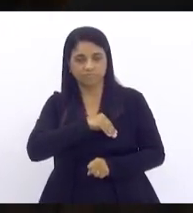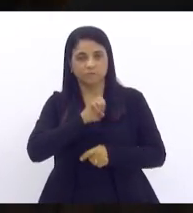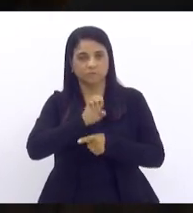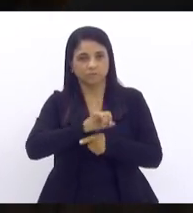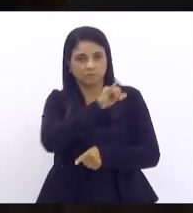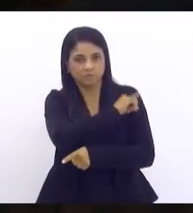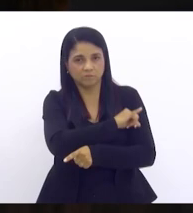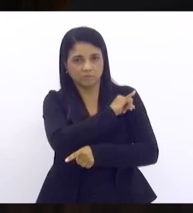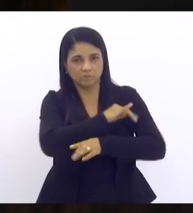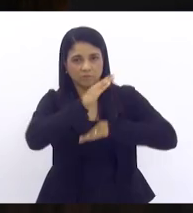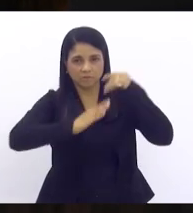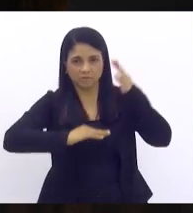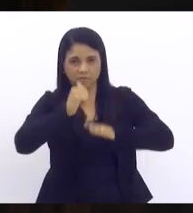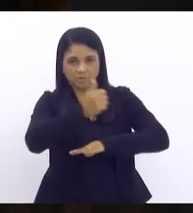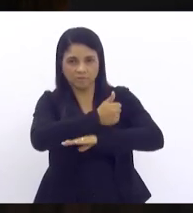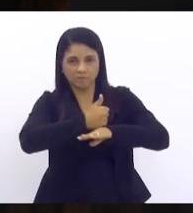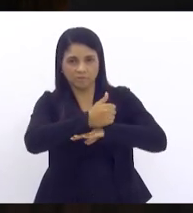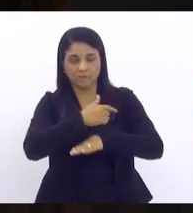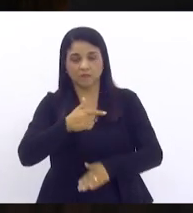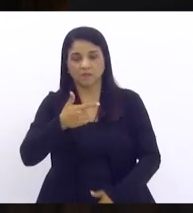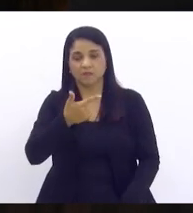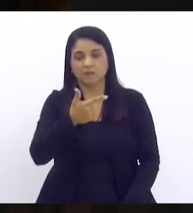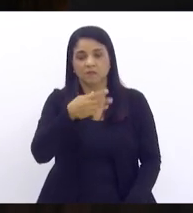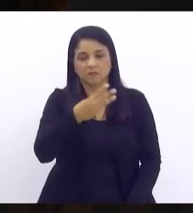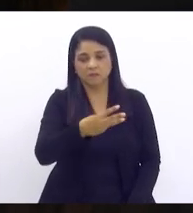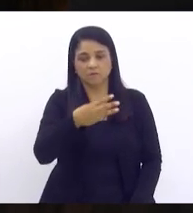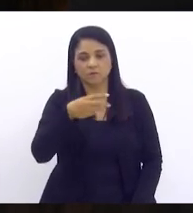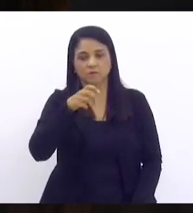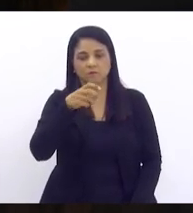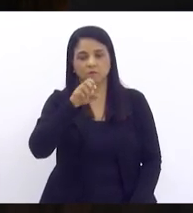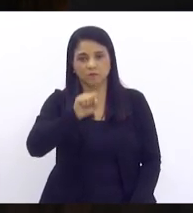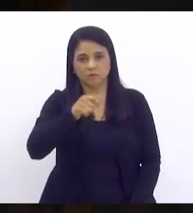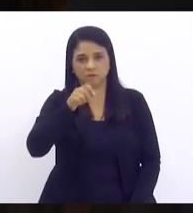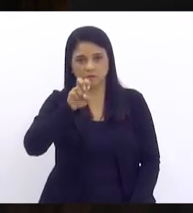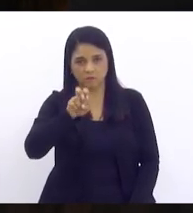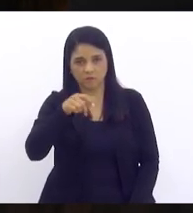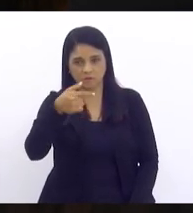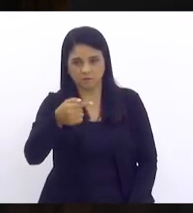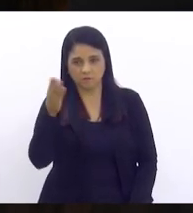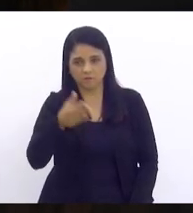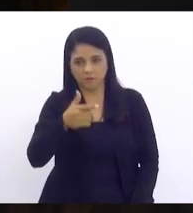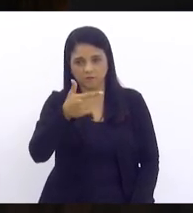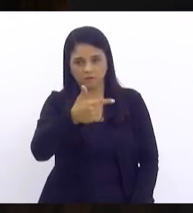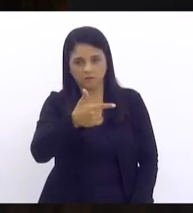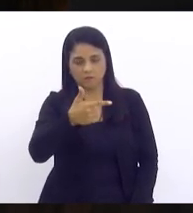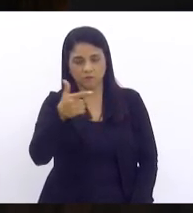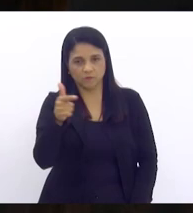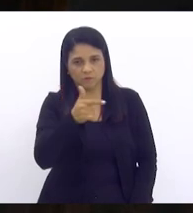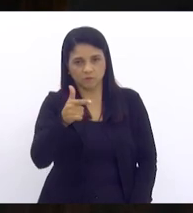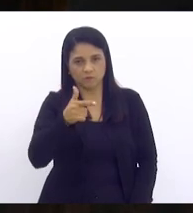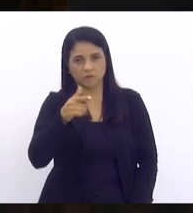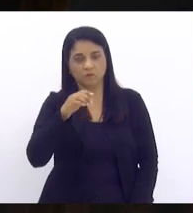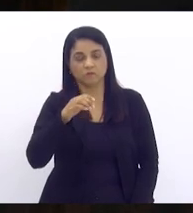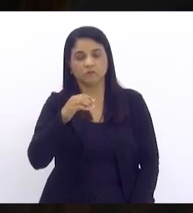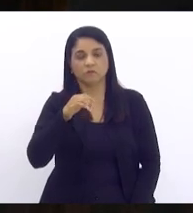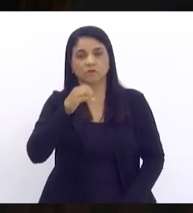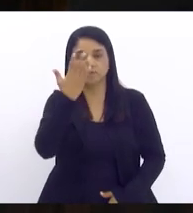às profissões regulamentadas pela Lei 3.857, de 22 de fevereiro de 60, e a